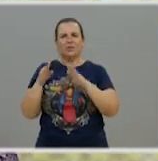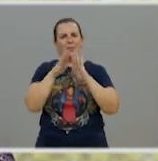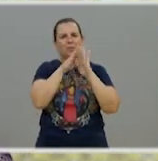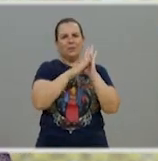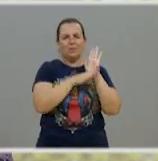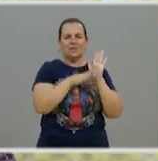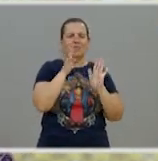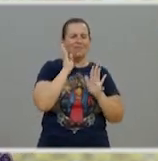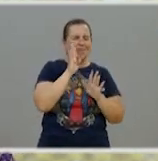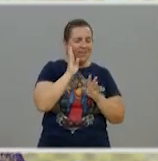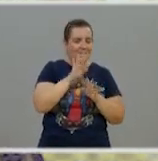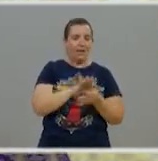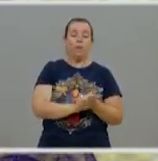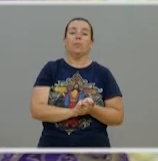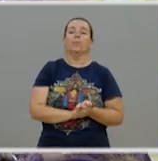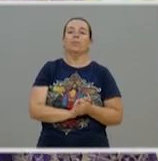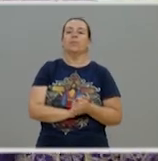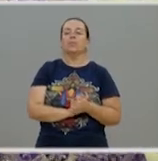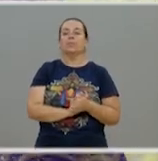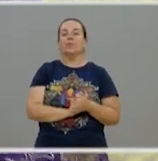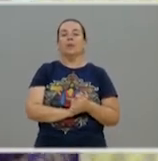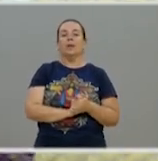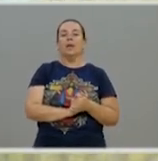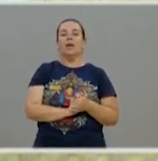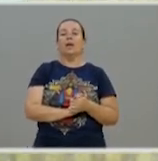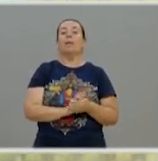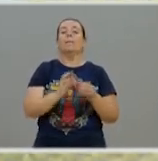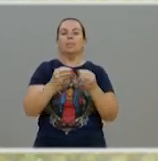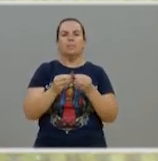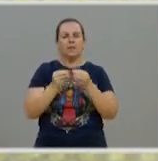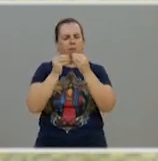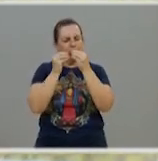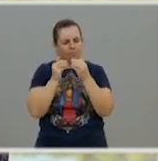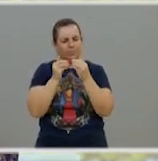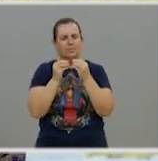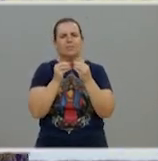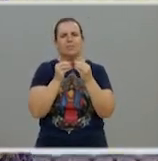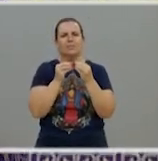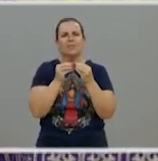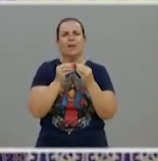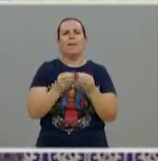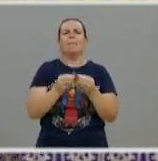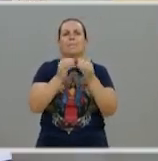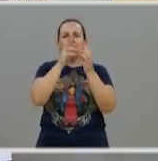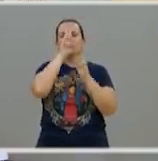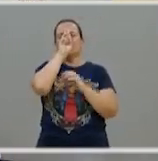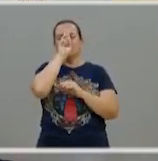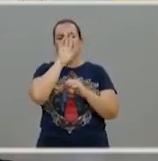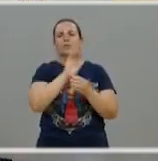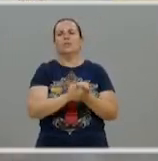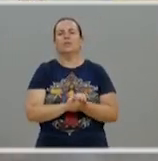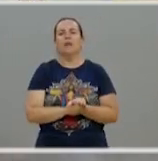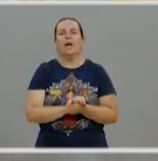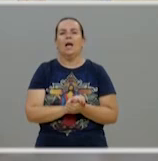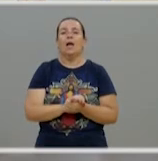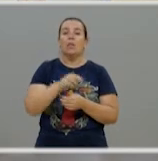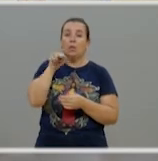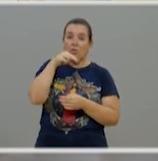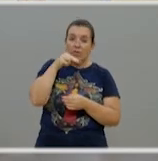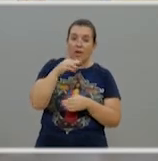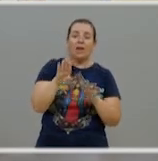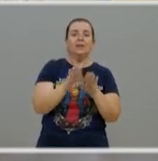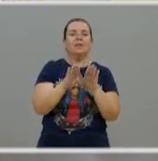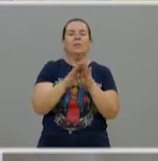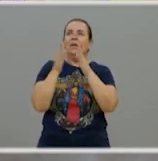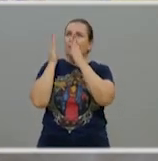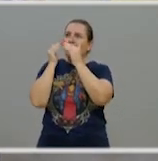TV Evangelizar com a Palavra, 12 horas, segundo horário da novena de Nossa Senhora de Guadalupe, pedindo pelos